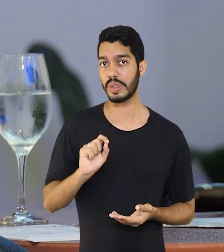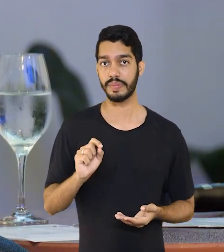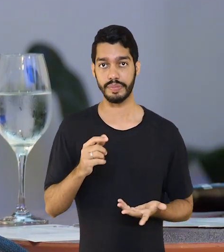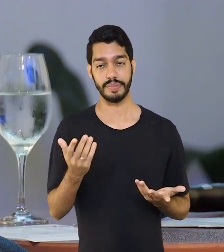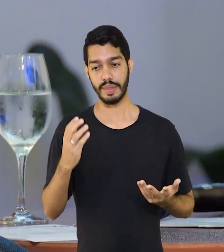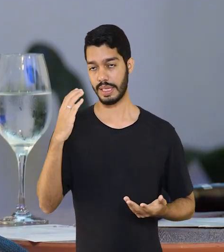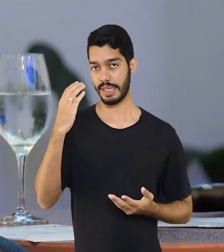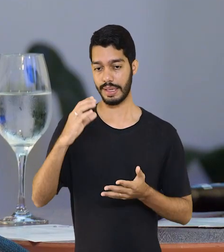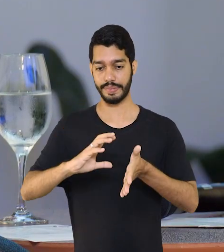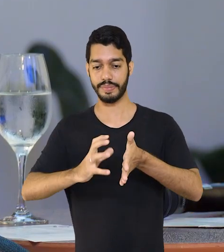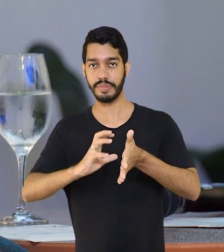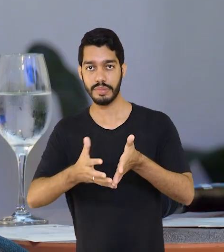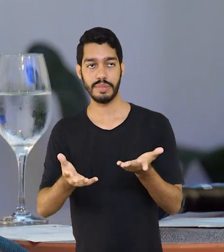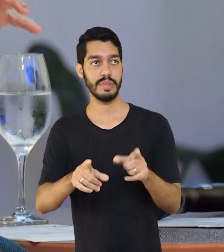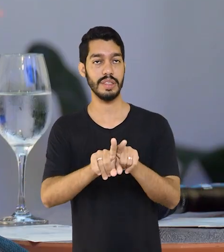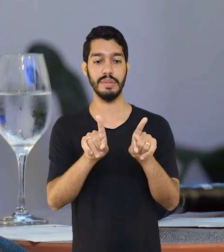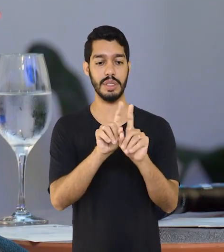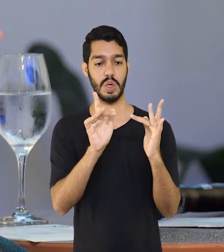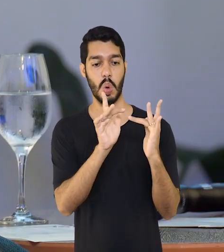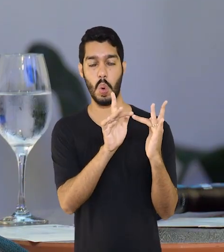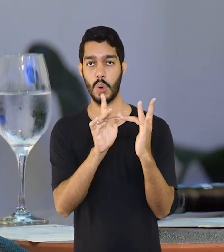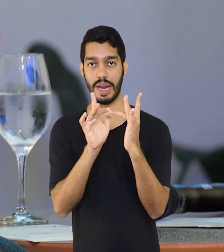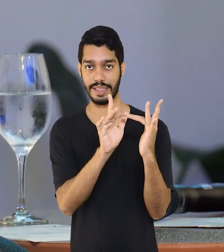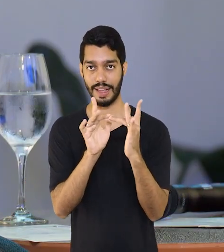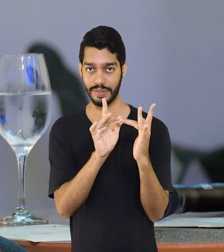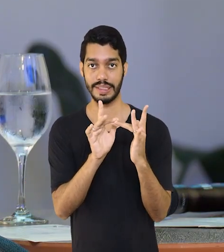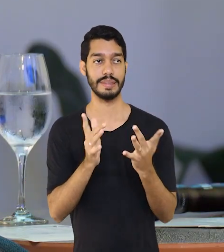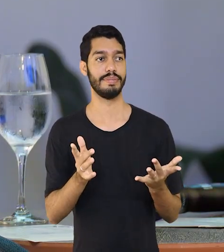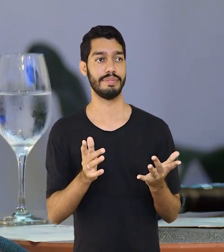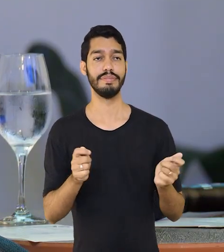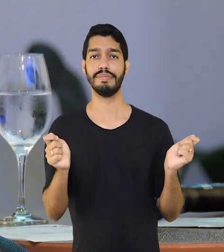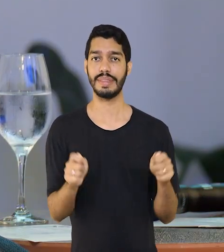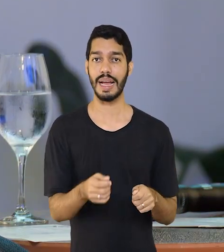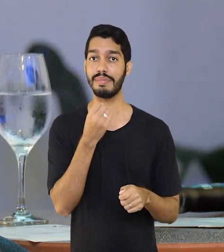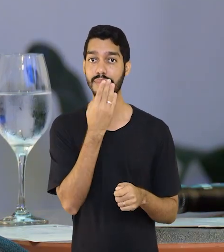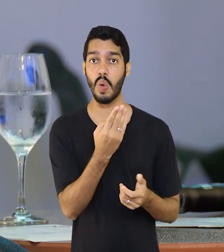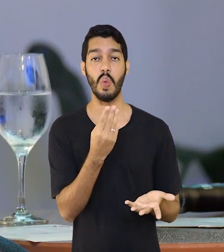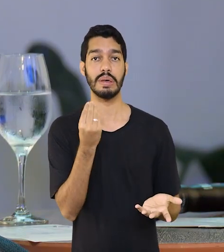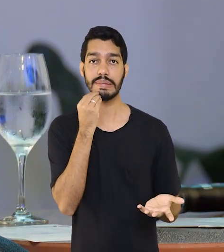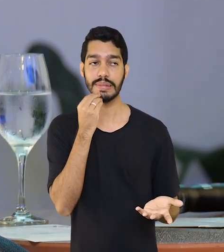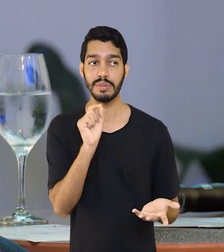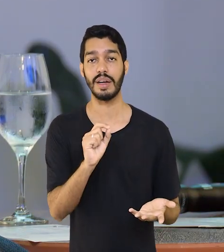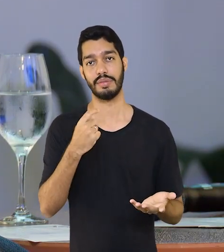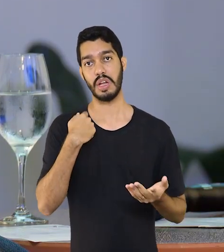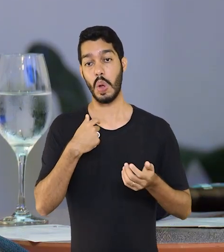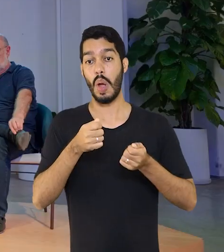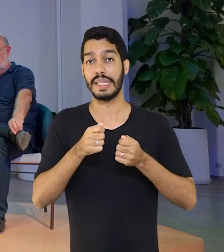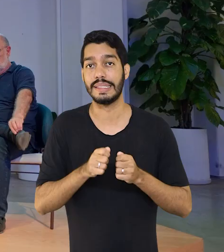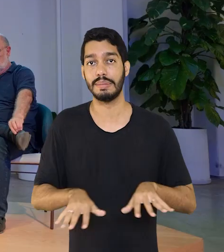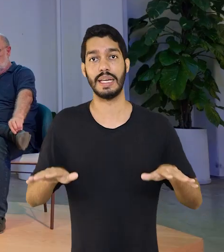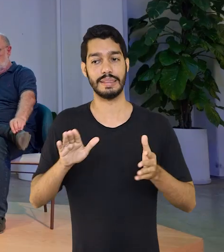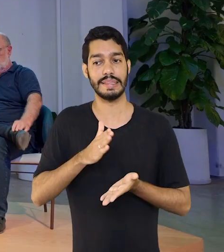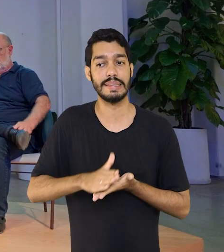de ciência de dados e conectividade é realmente a redução do desperdício,